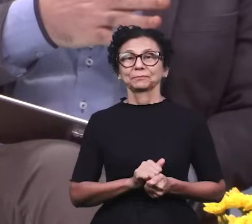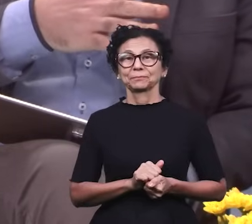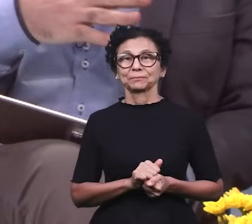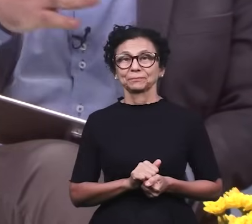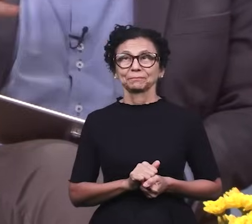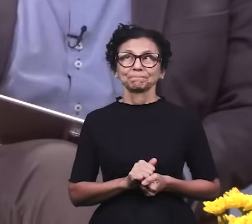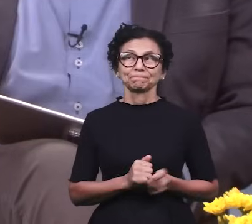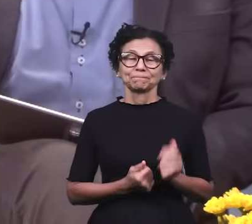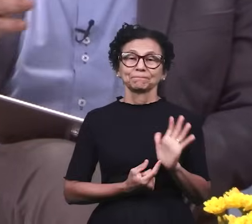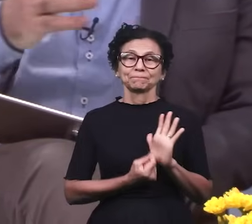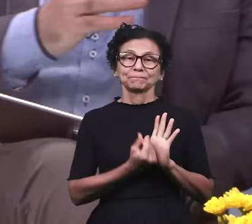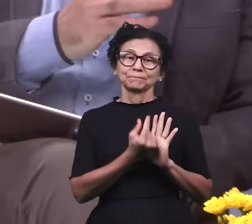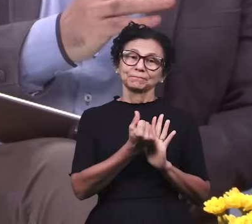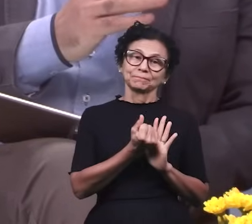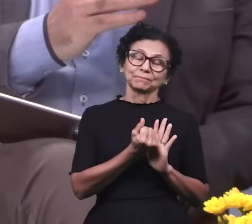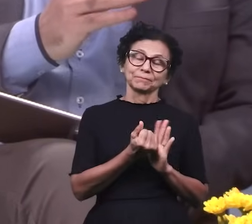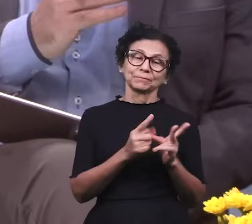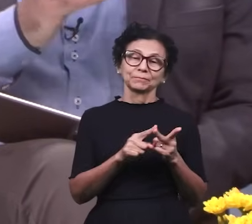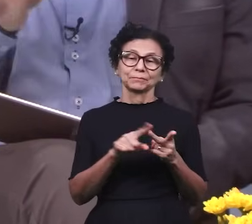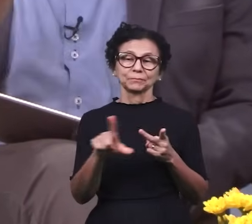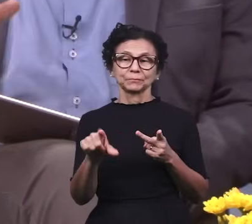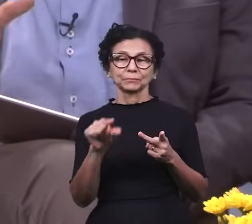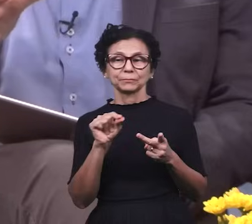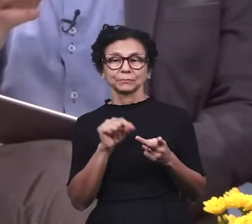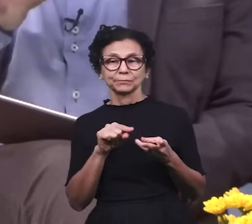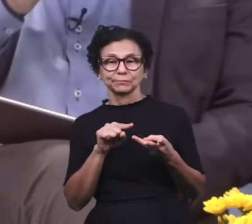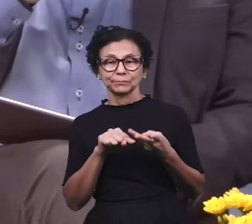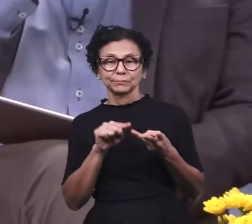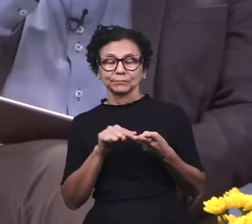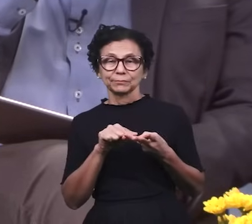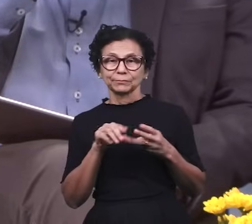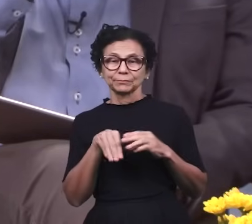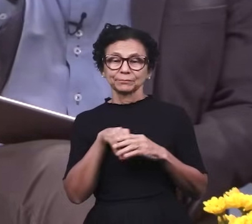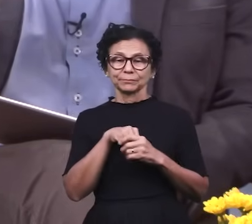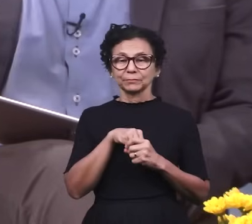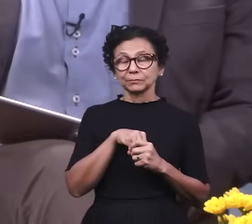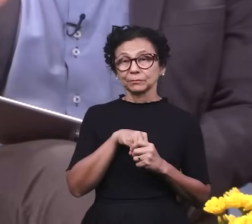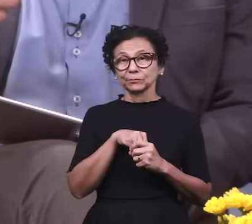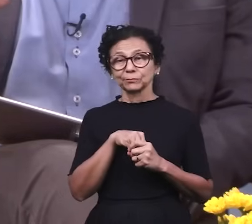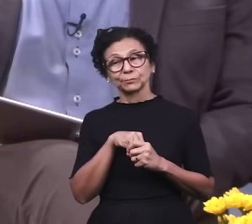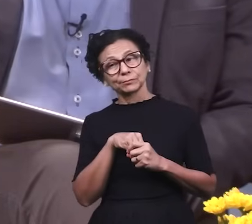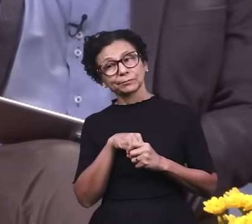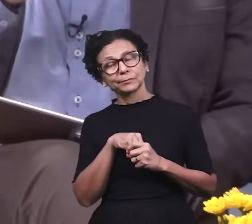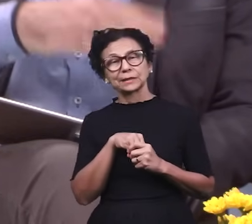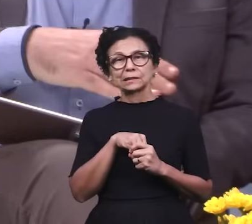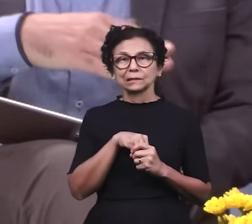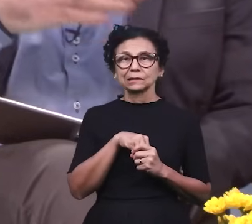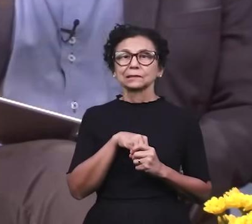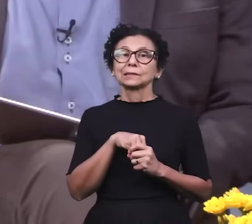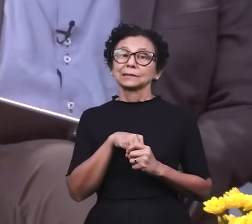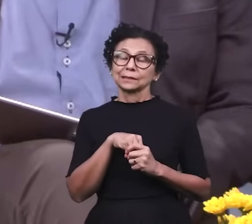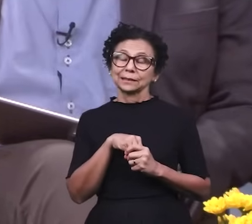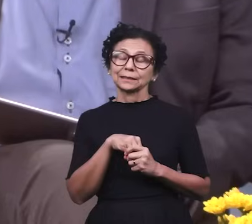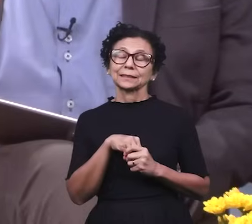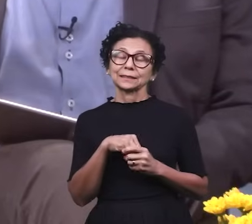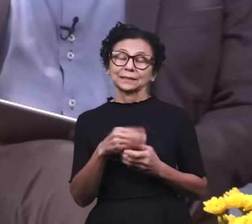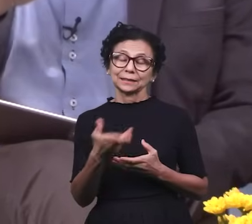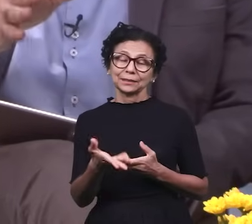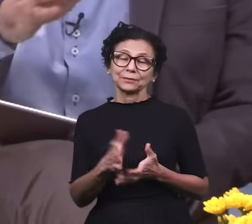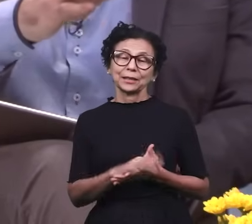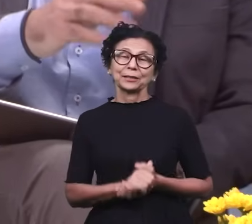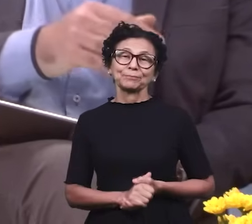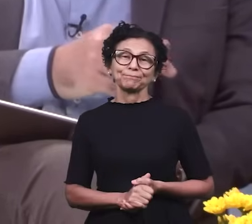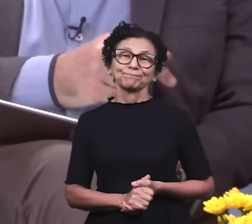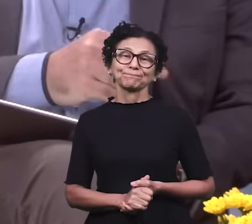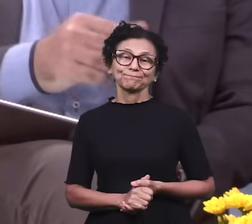a vida financeira, as decisões, os aspectos que envolvem financeira, quer queira, quer não, você vai